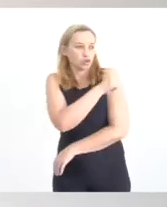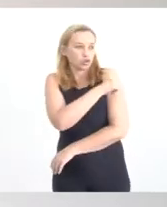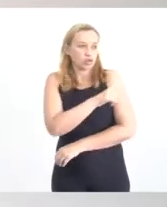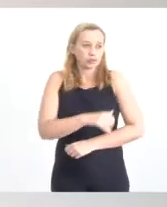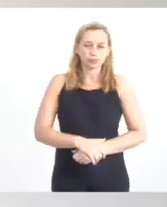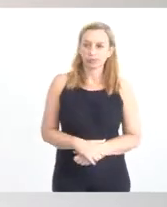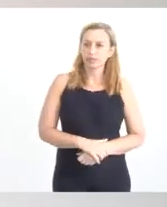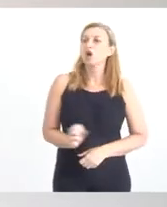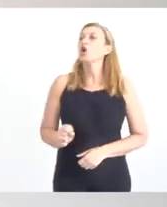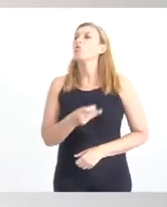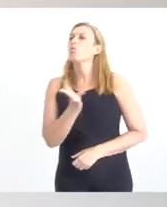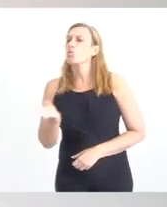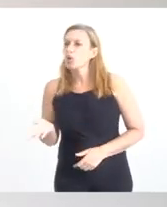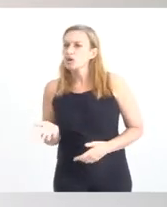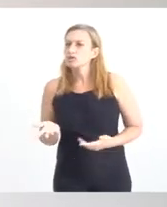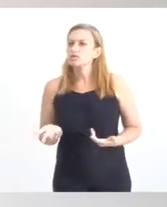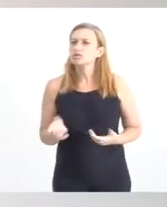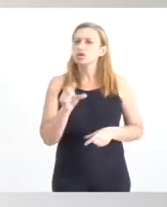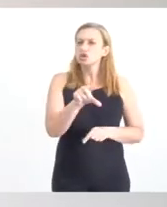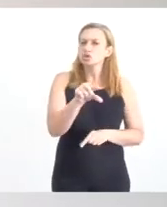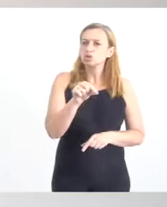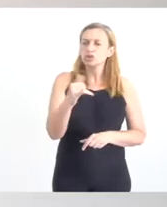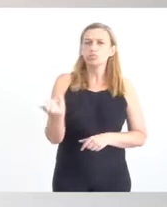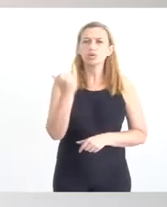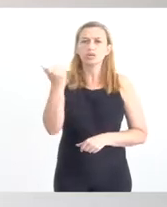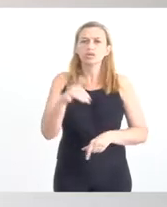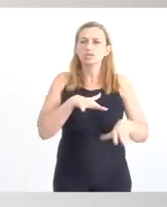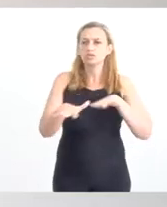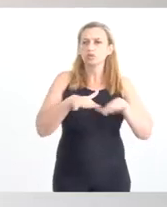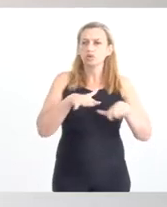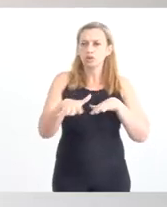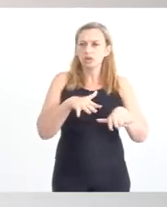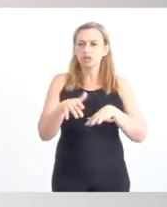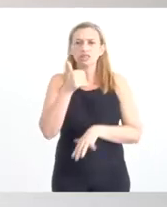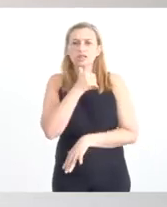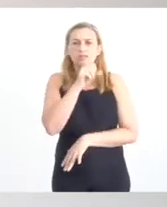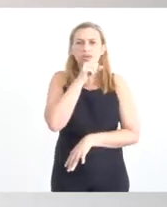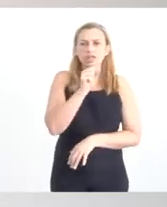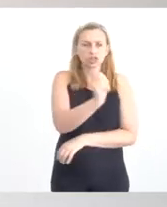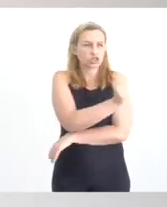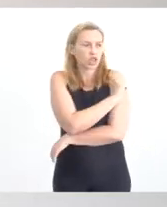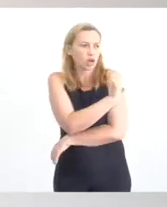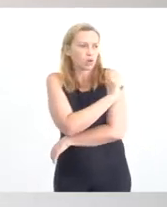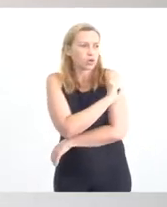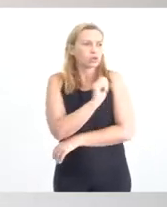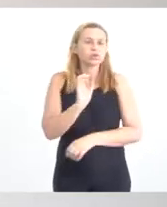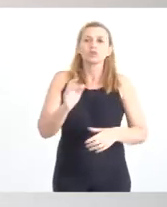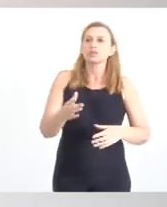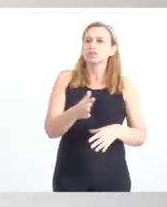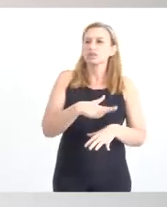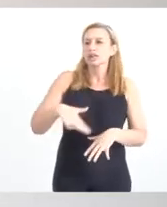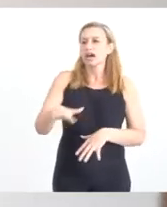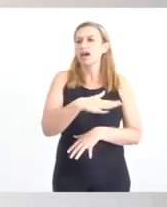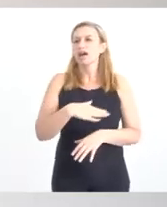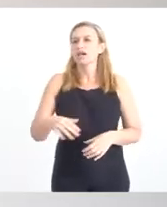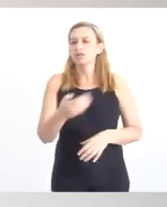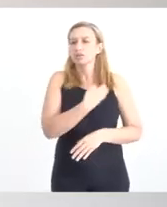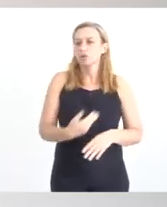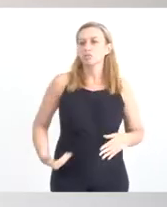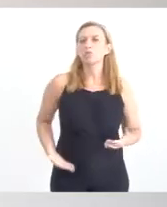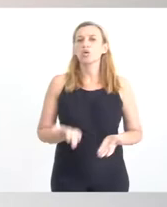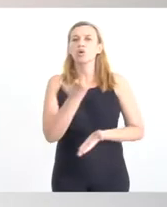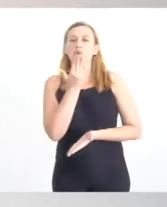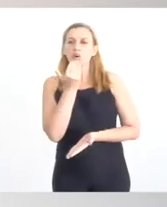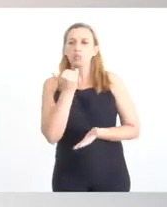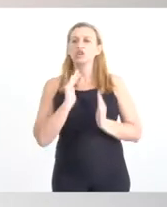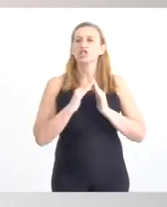e o quanto que foram decisivos os movimentos de Mães de estudantes da rede pública para garantir o direito à alimentação